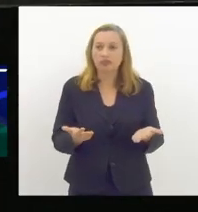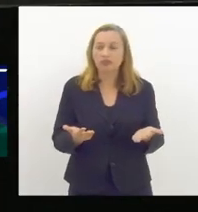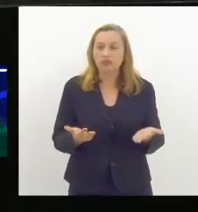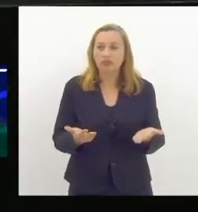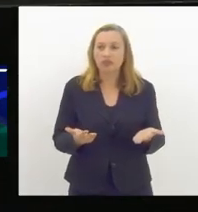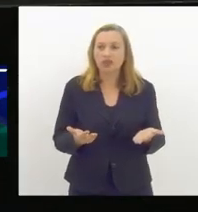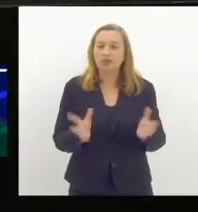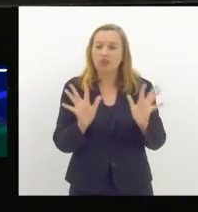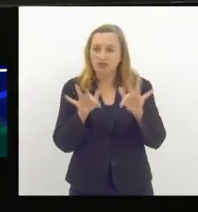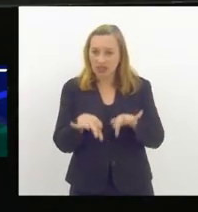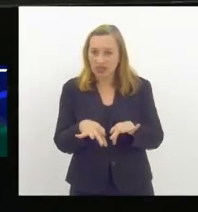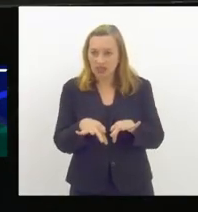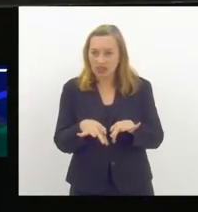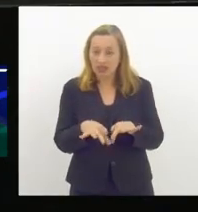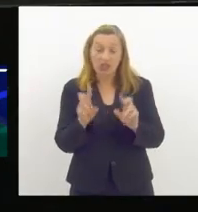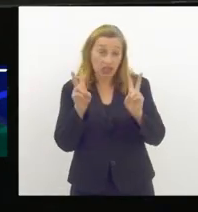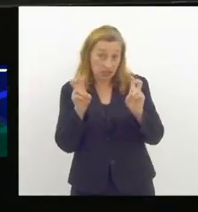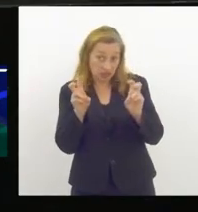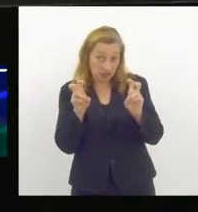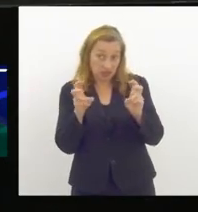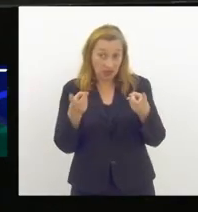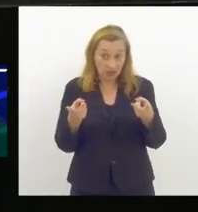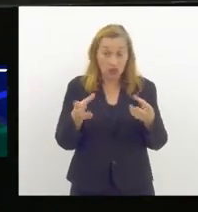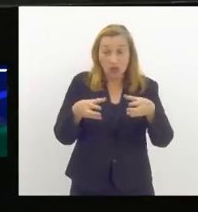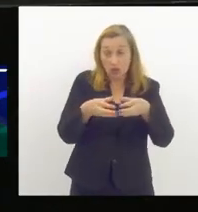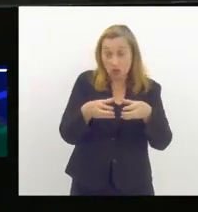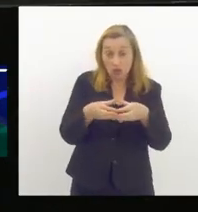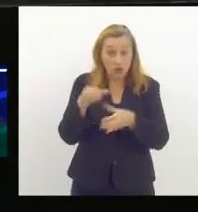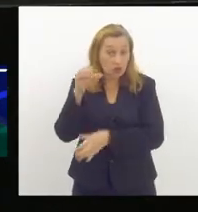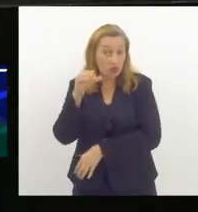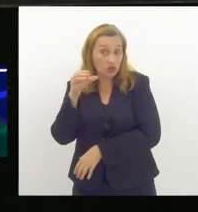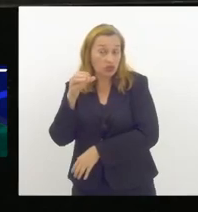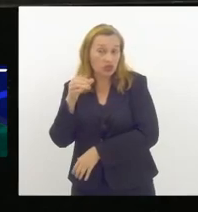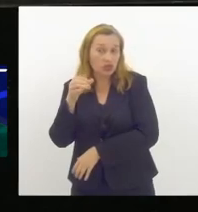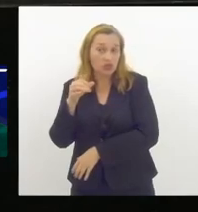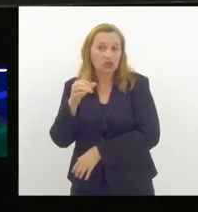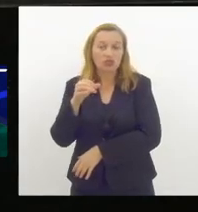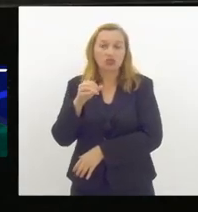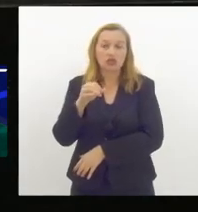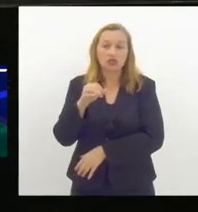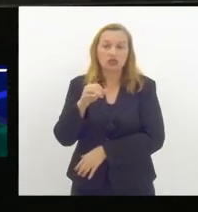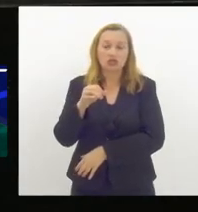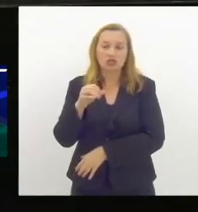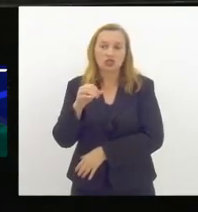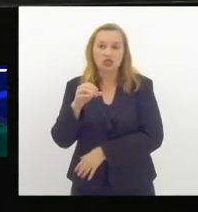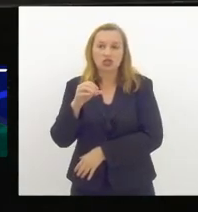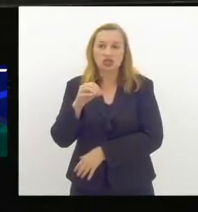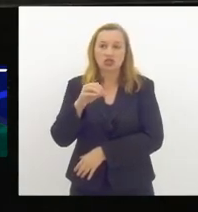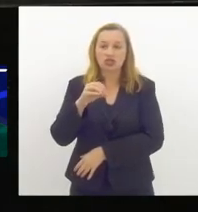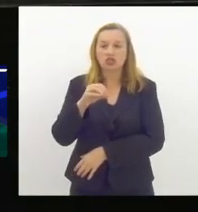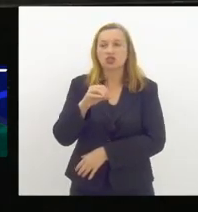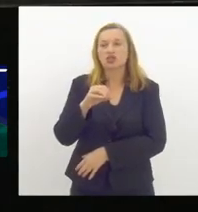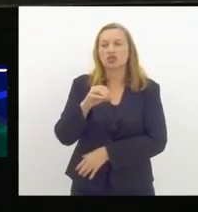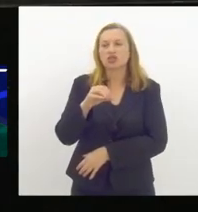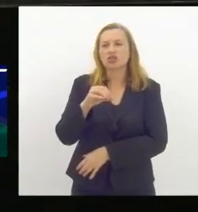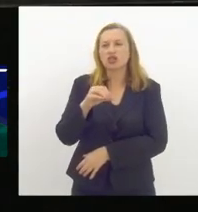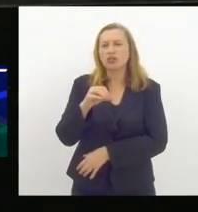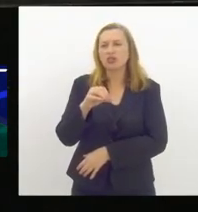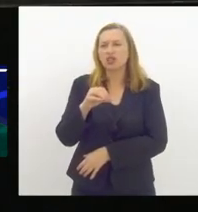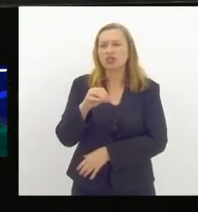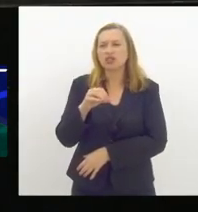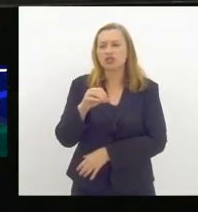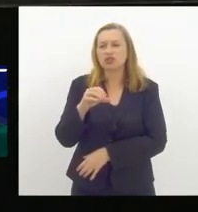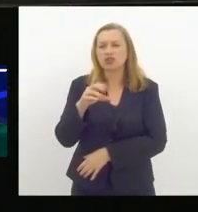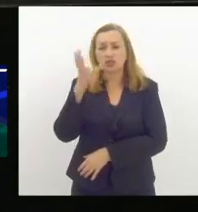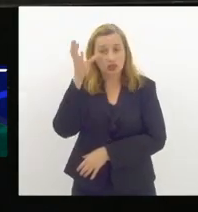para fechar essa questão área do grupo japonês Deputado essa Jordão o grupo japonês japonesa